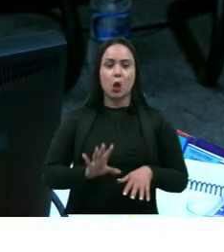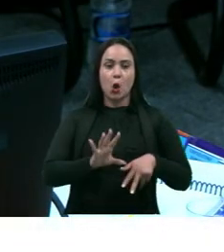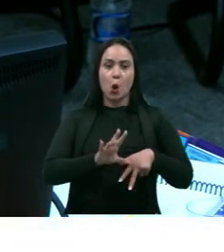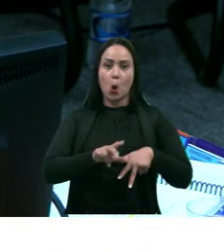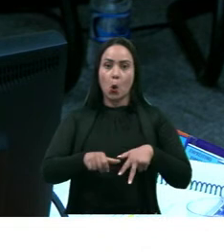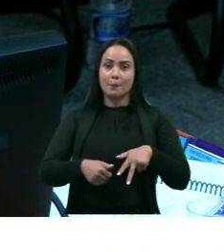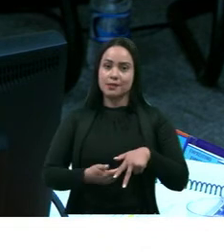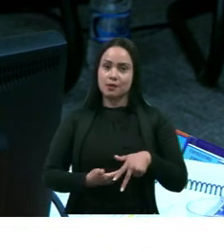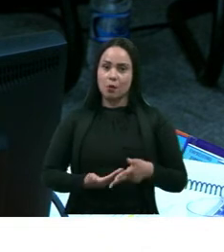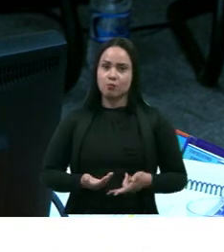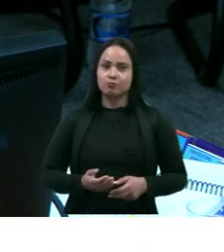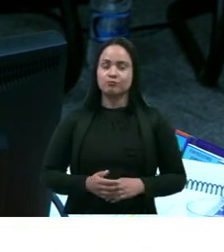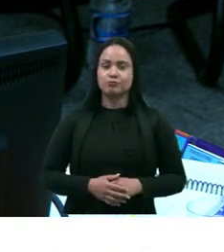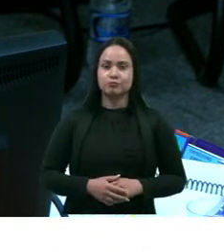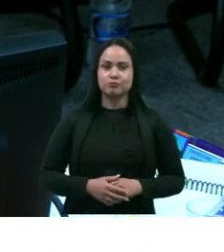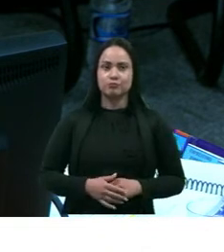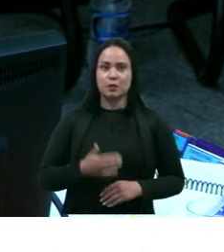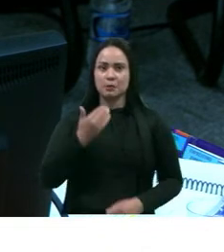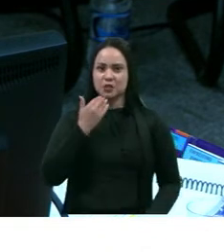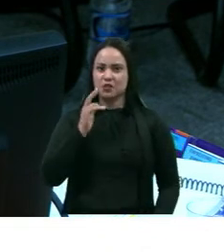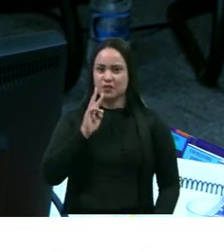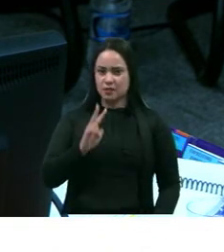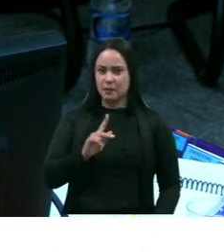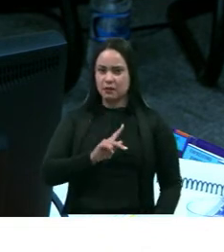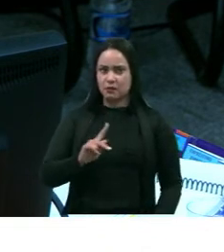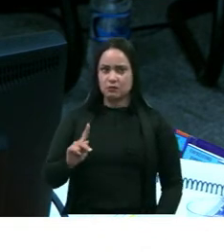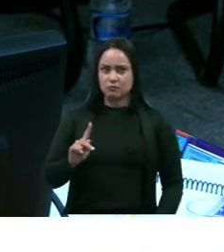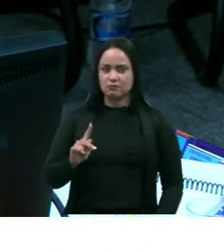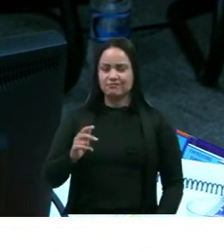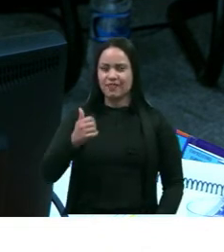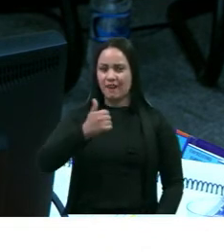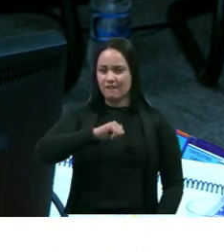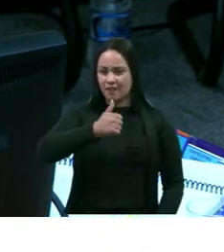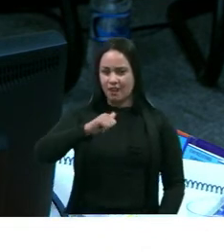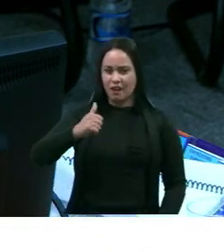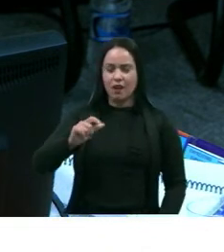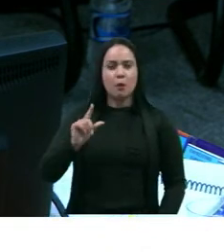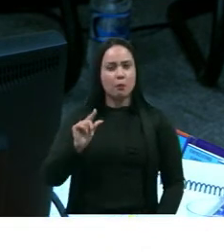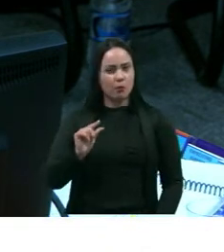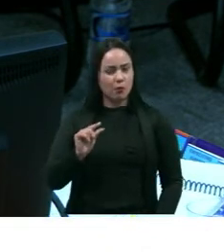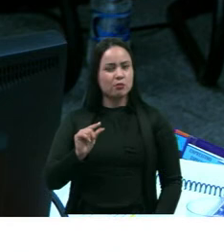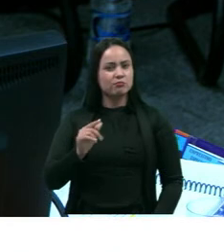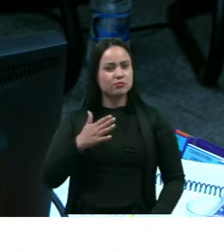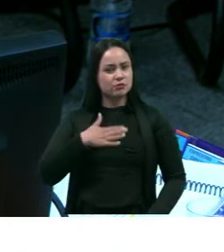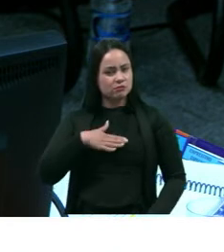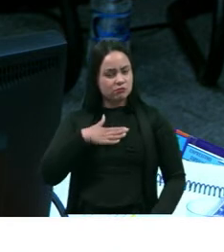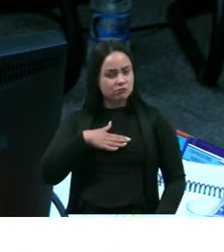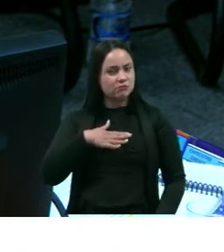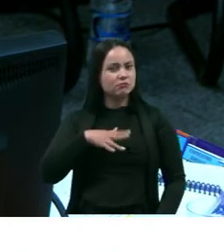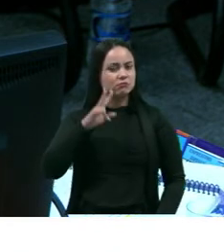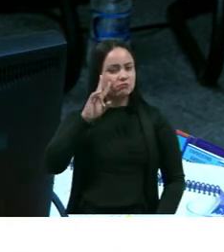corrupção. Eu vou pedir vista, presidente, para examinar um pouco mais devagar, porque